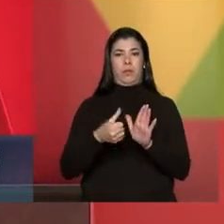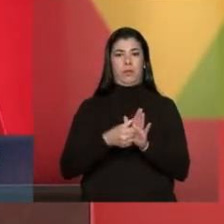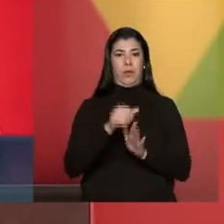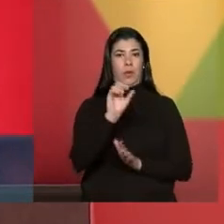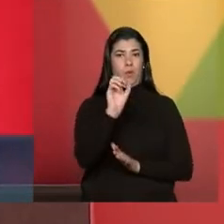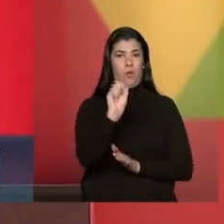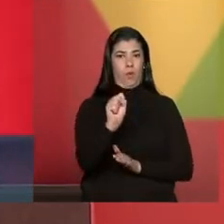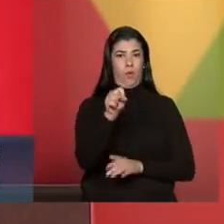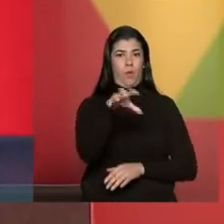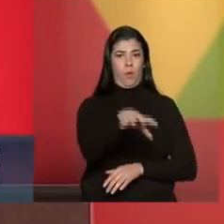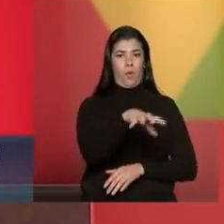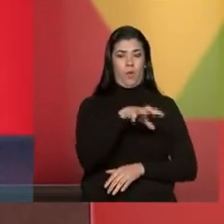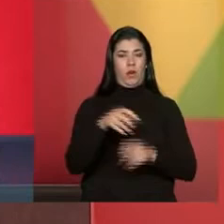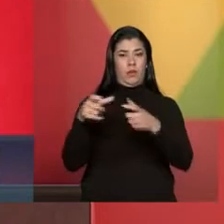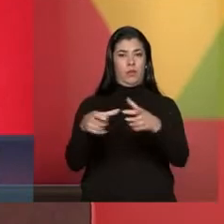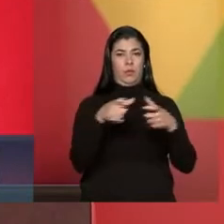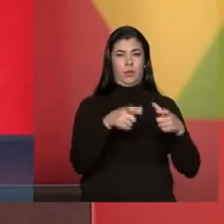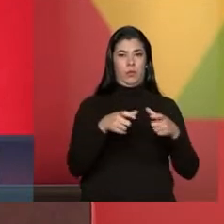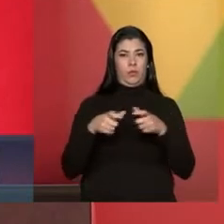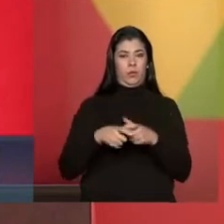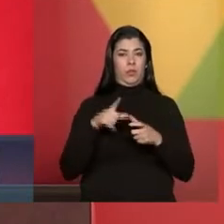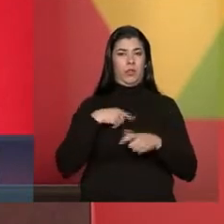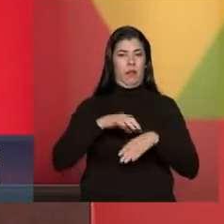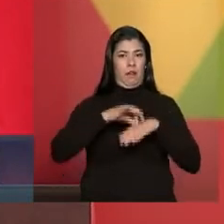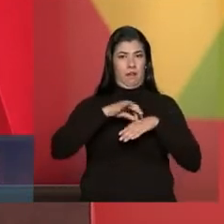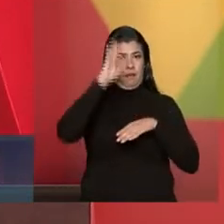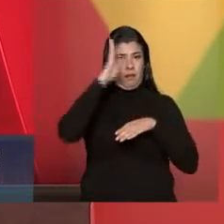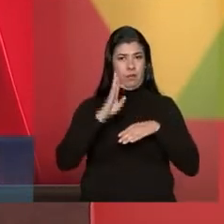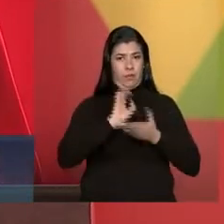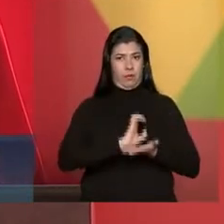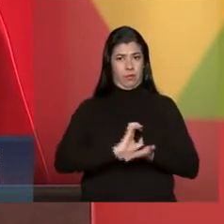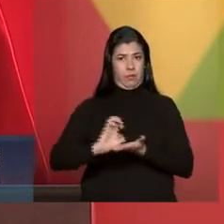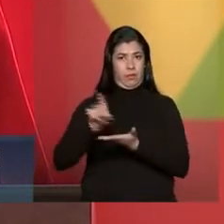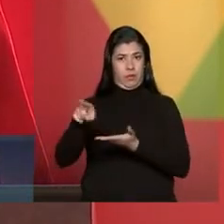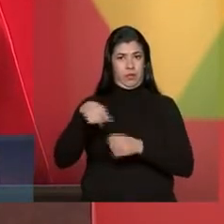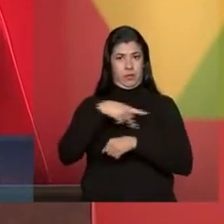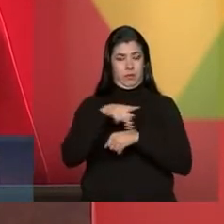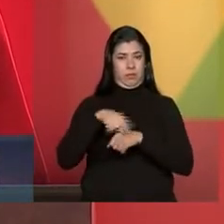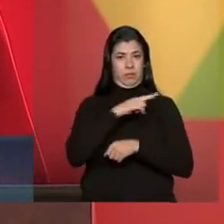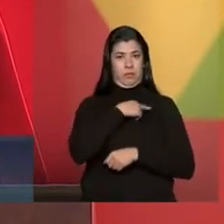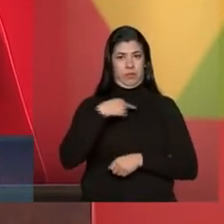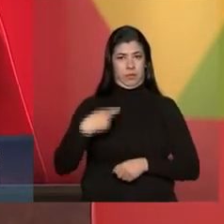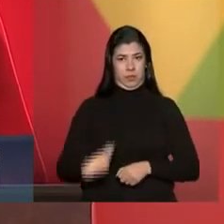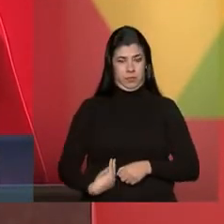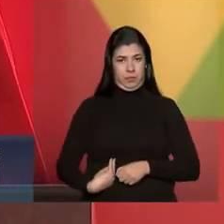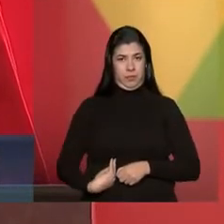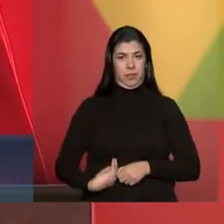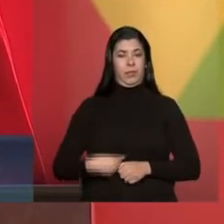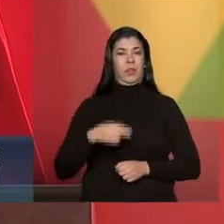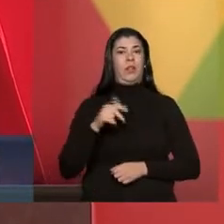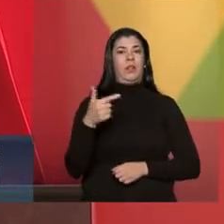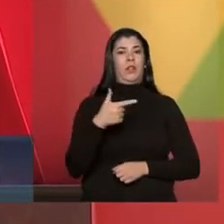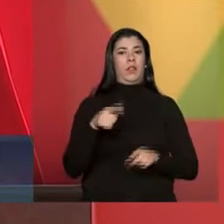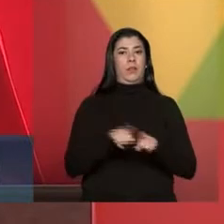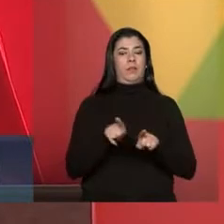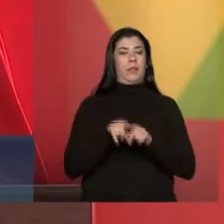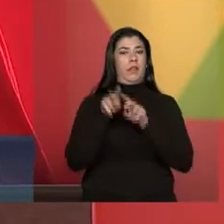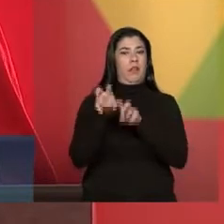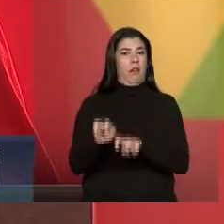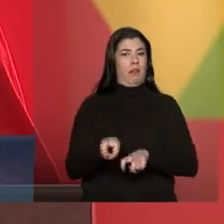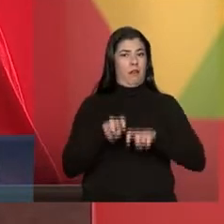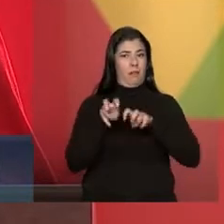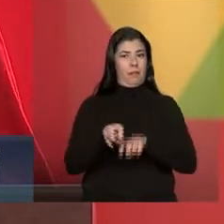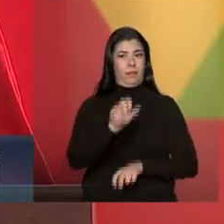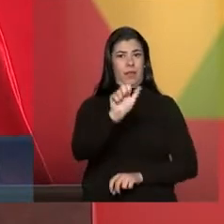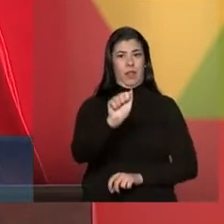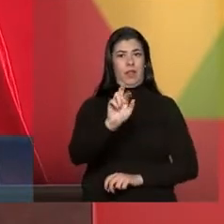estabelecimentos exportadores brasileiros. Sem dúvida, nosso pujante setor agropecuário